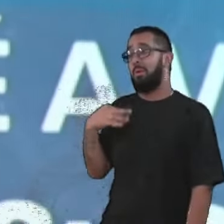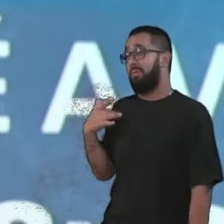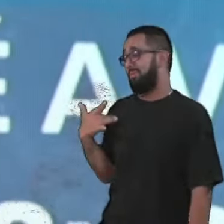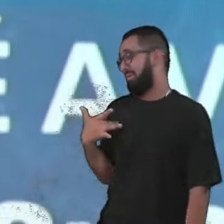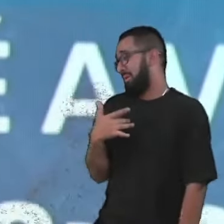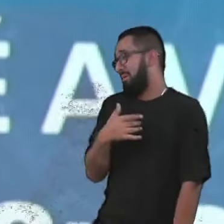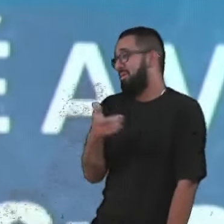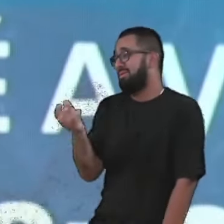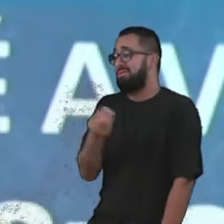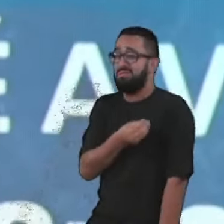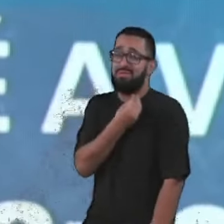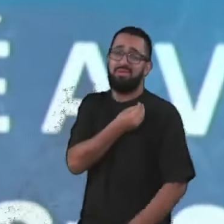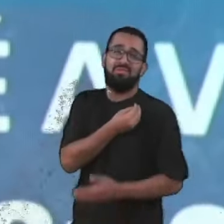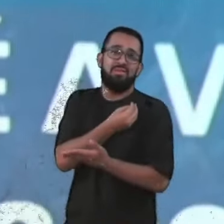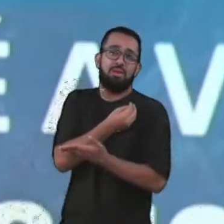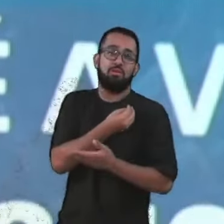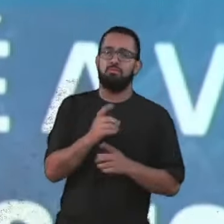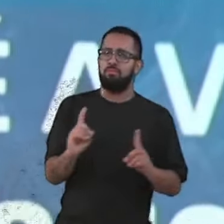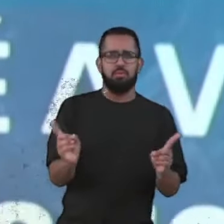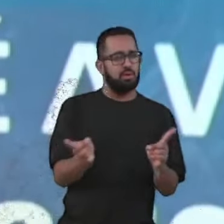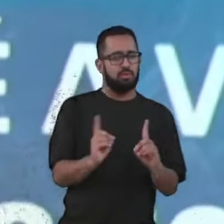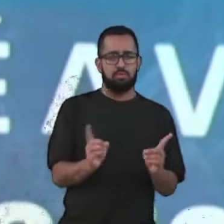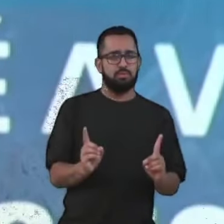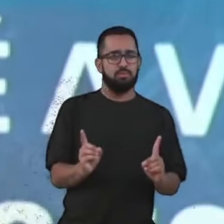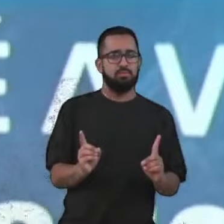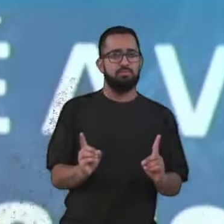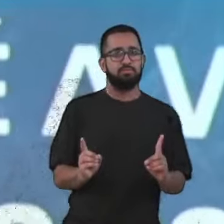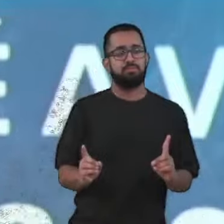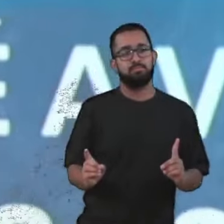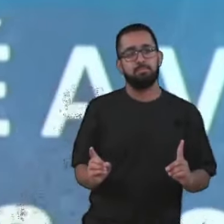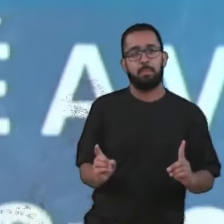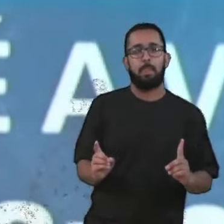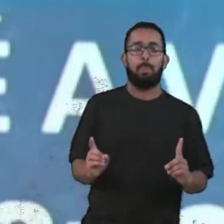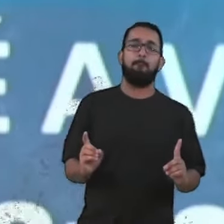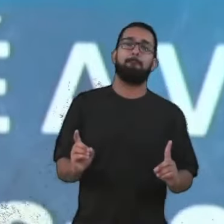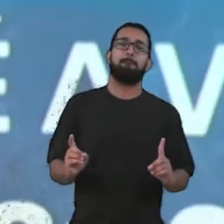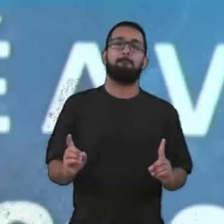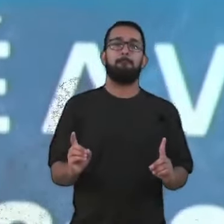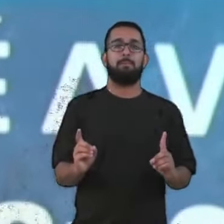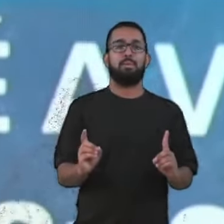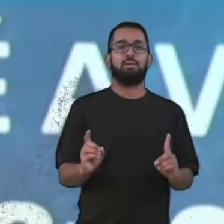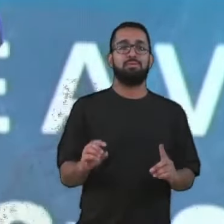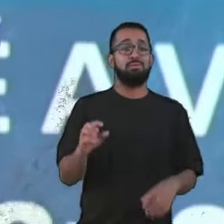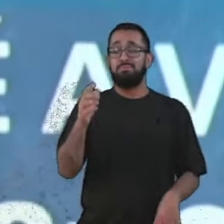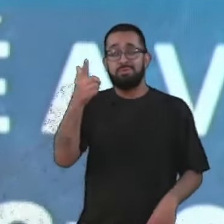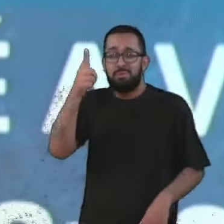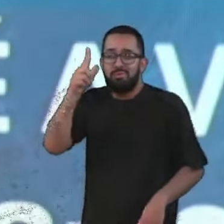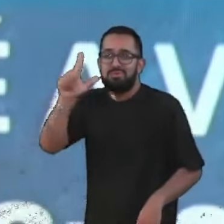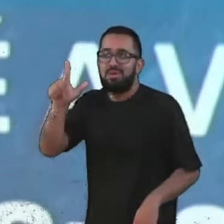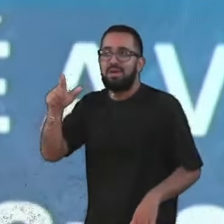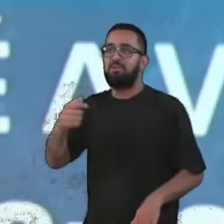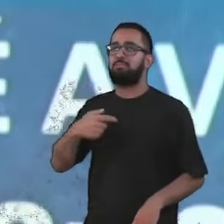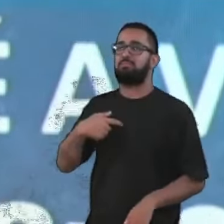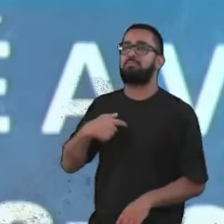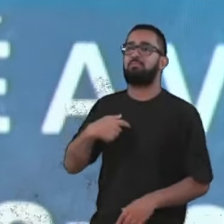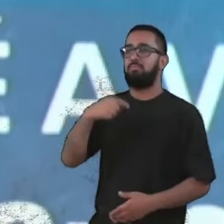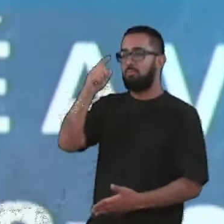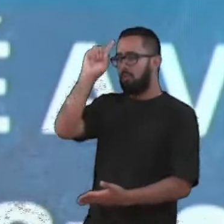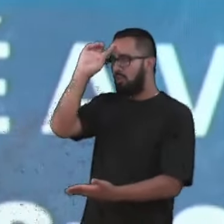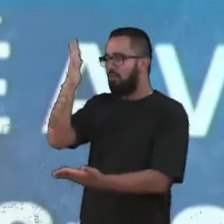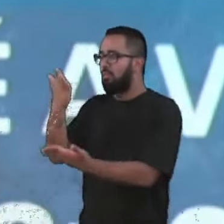dele, né? Está tão triste. Você não reconquista o coração sendo triste. Você não reconquista a confiança das pessoas só porque você está tristinho.